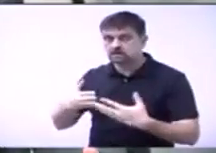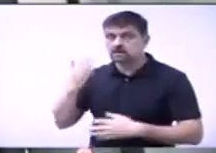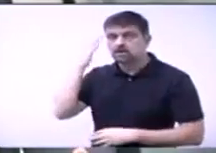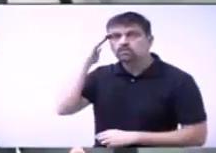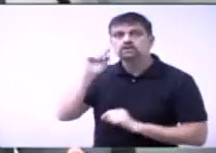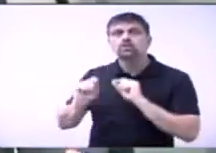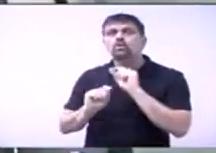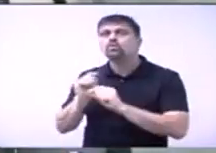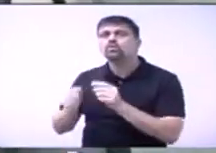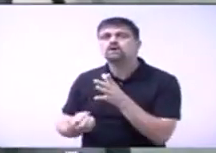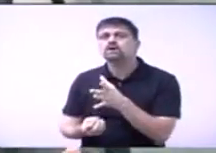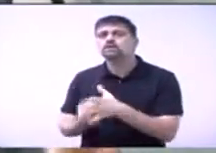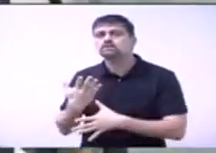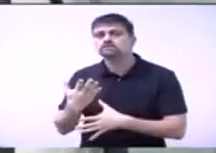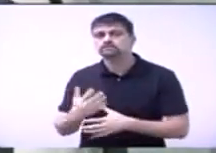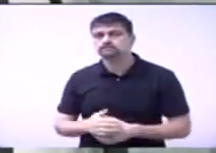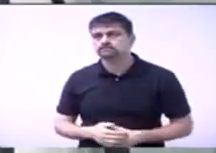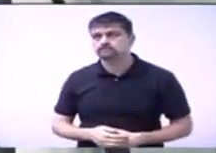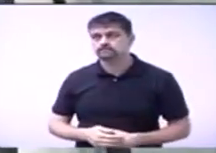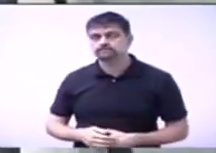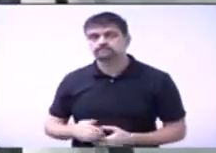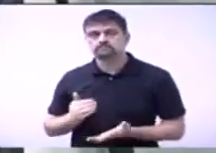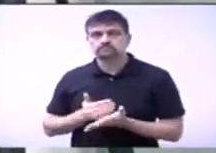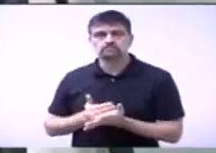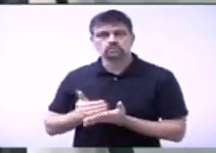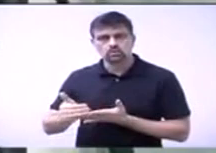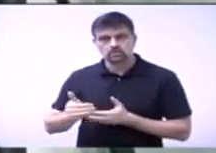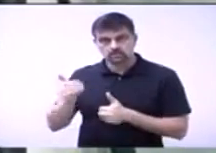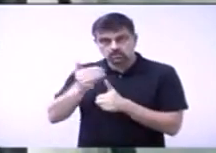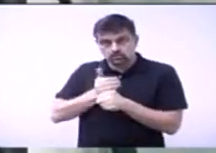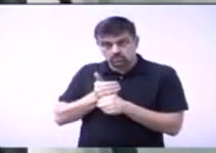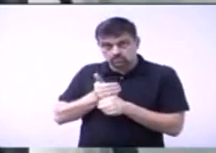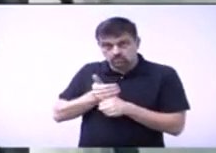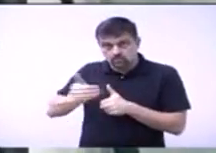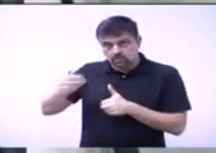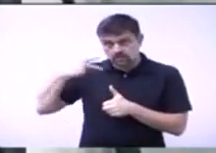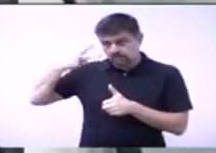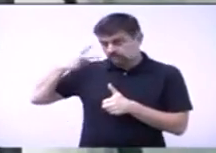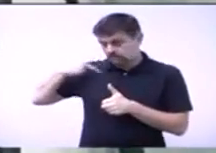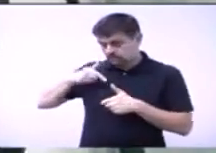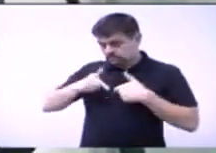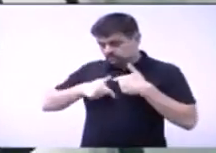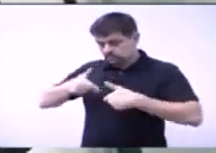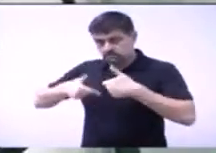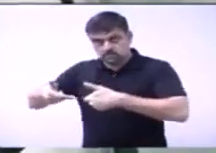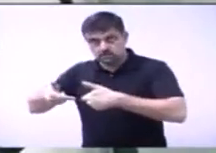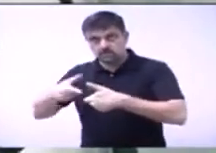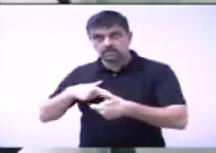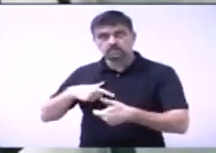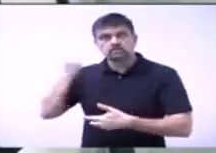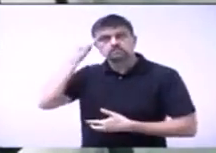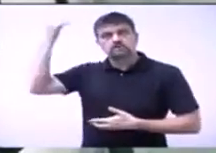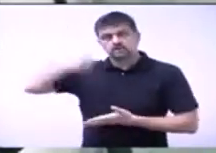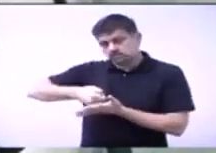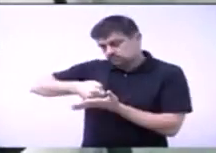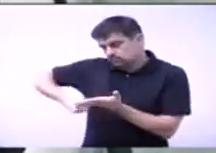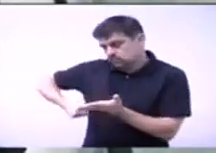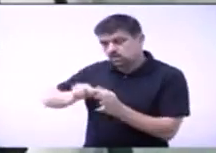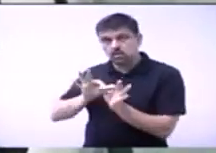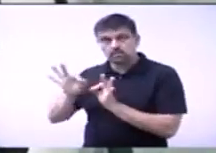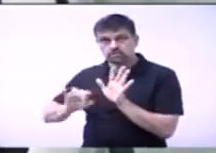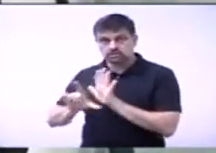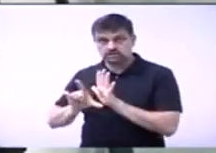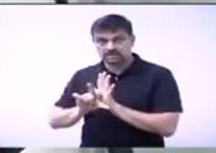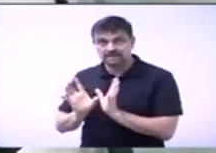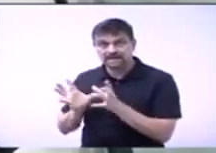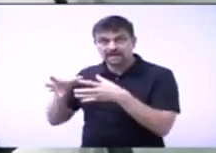o que, que aconteceu? Eu, logo no início do mandato, eu fiz um projeto de lei que veio com parecer contrário do jurídico